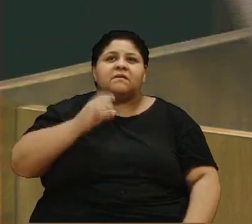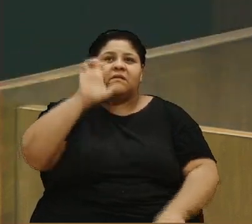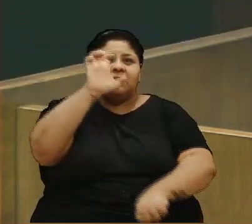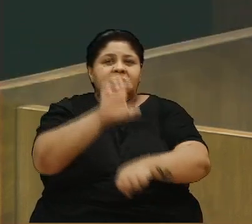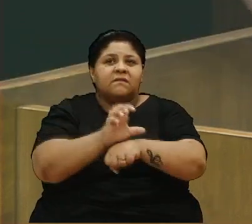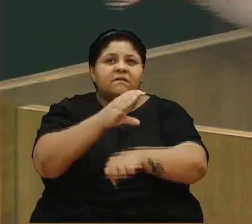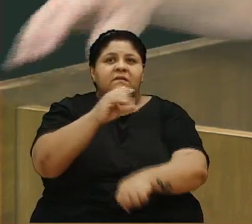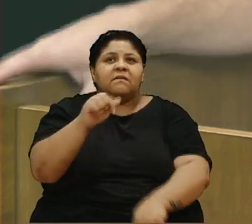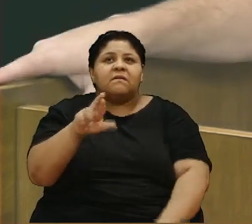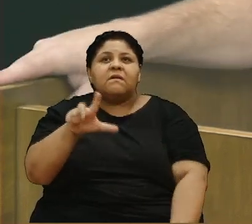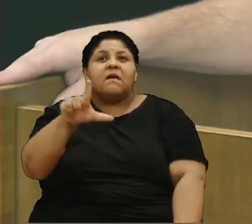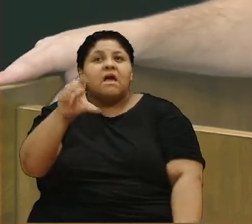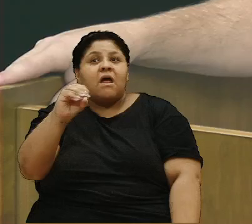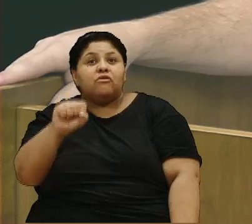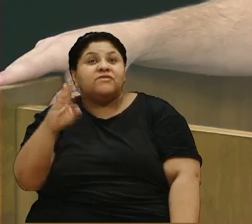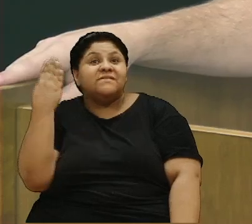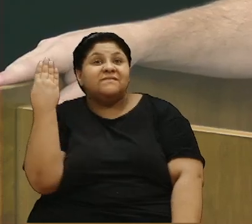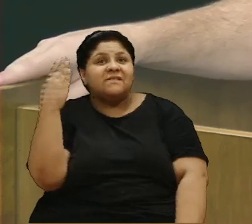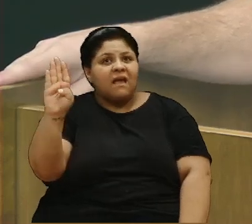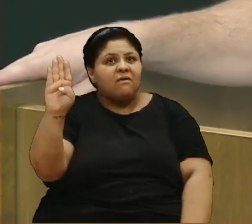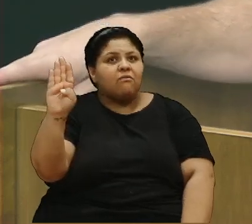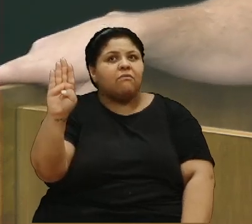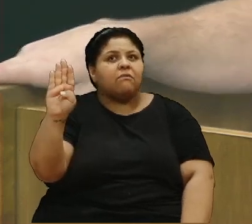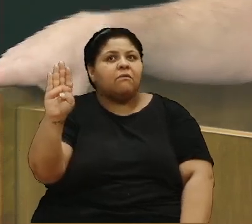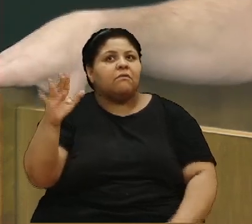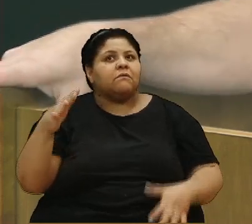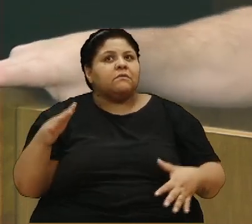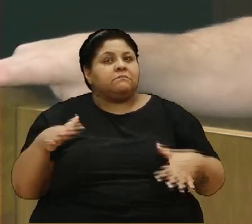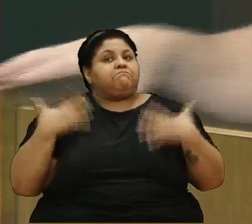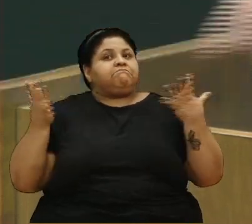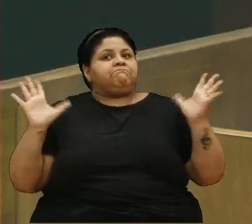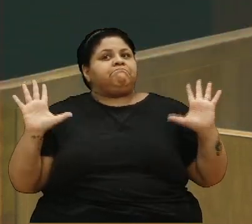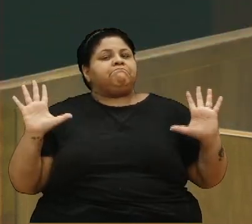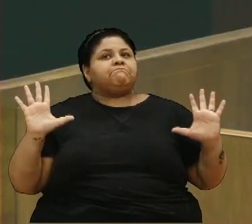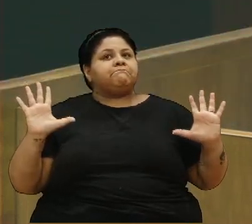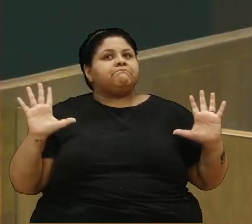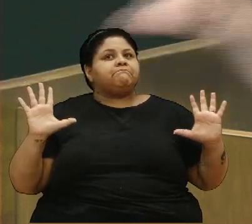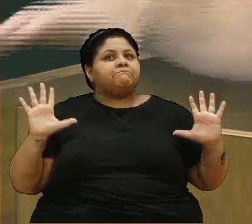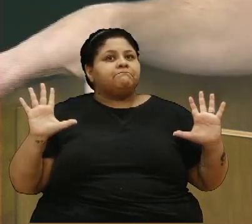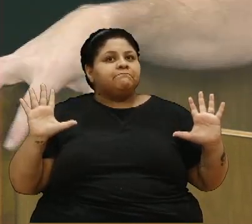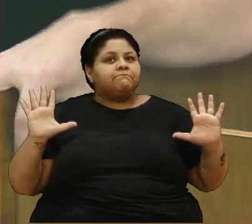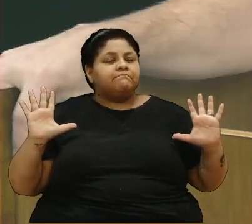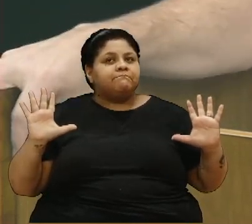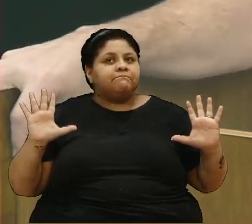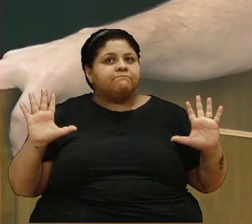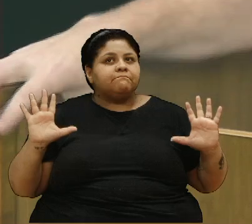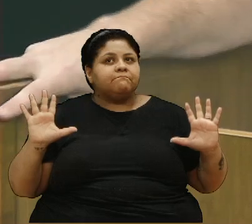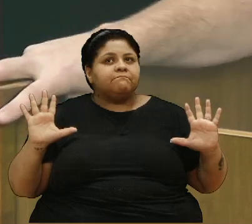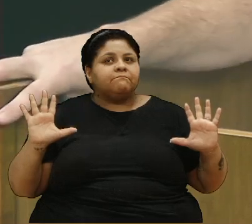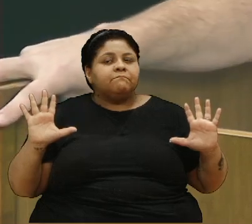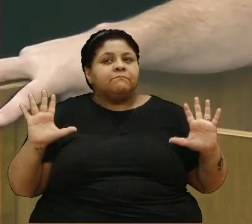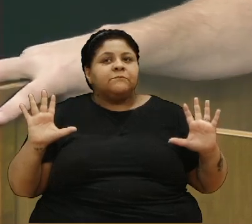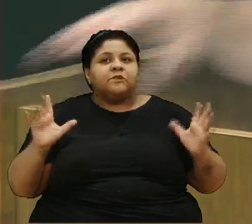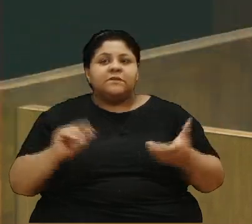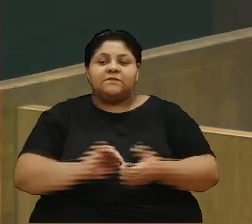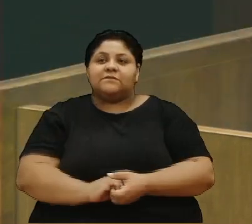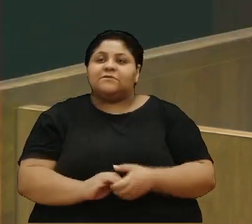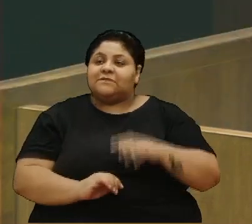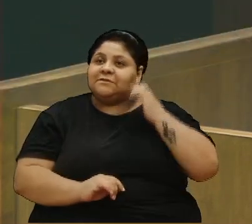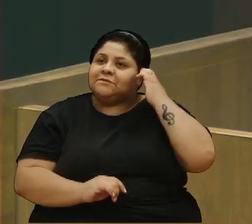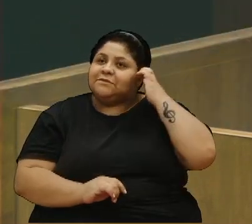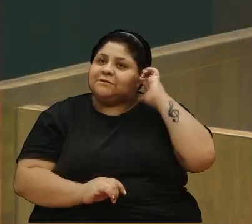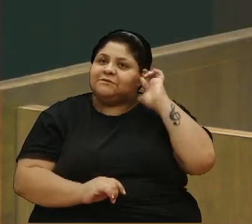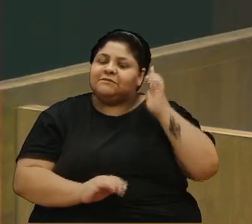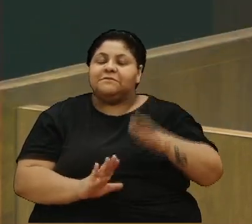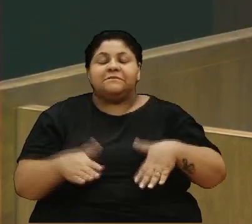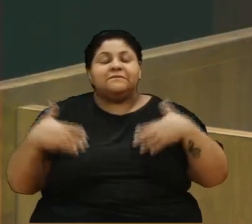Carlos Burgo e traiu ele, né? Que barbaridade. E então,